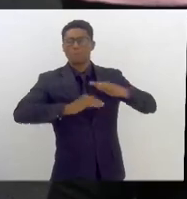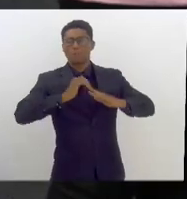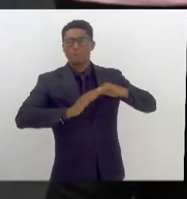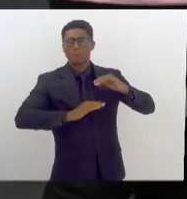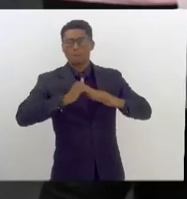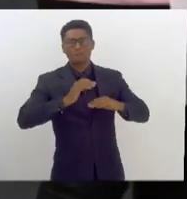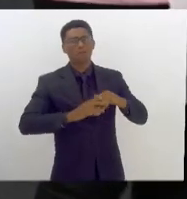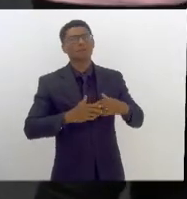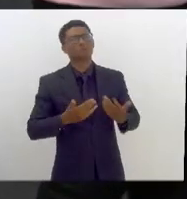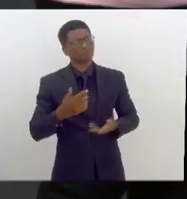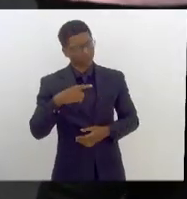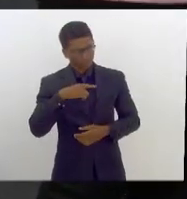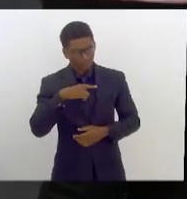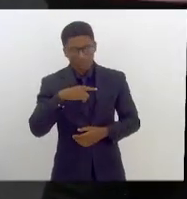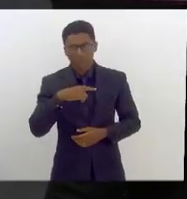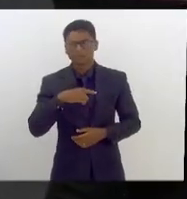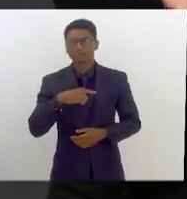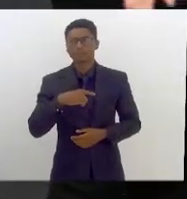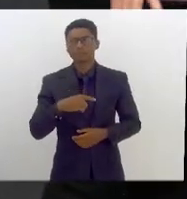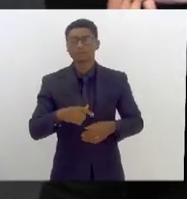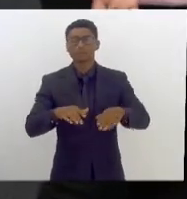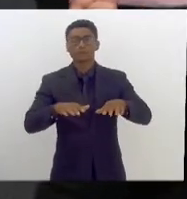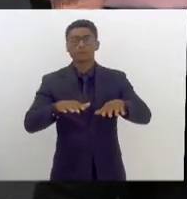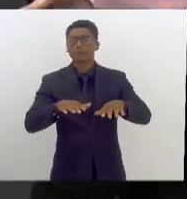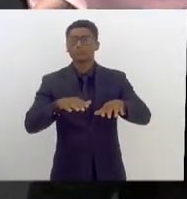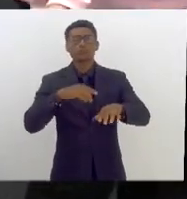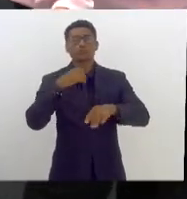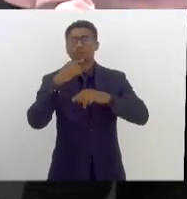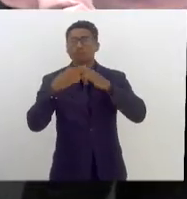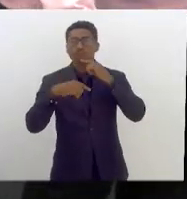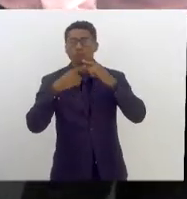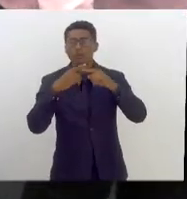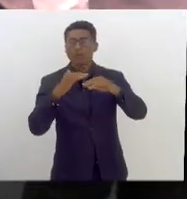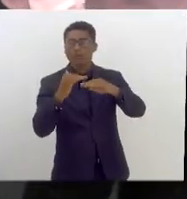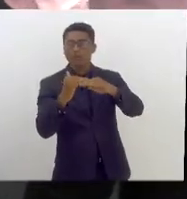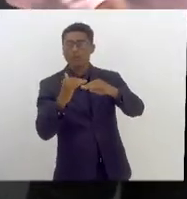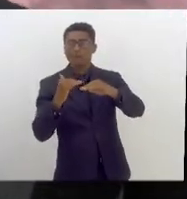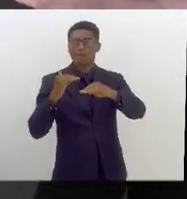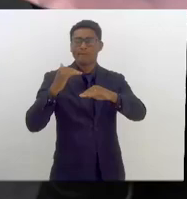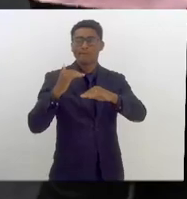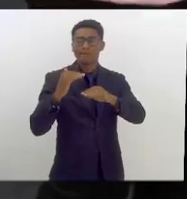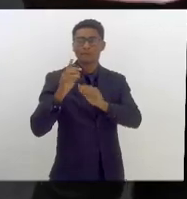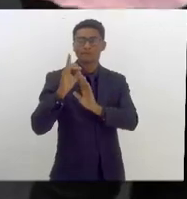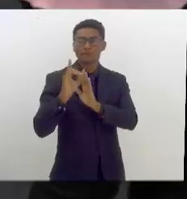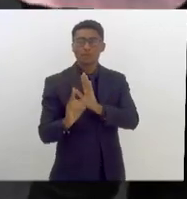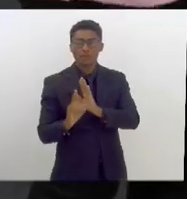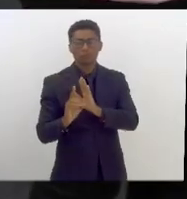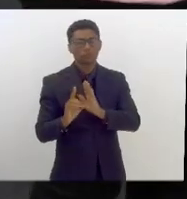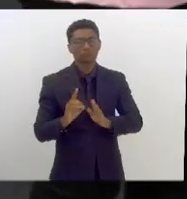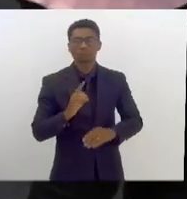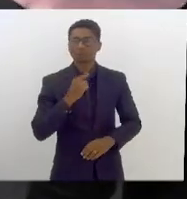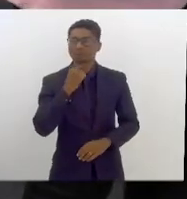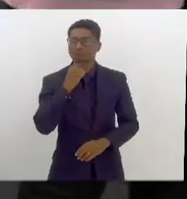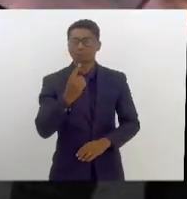frente nas unidades de saúde, mas elas não conseguem chegar à direção desses